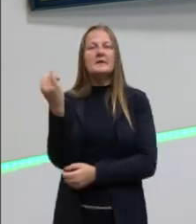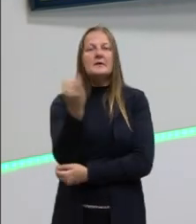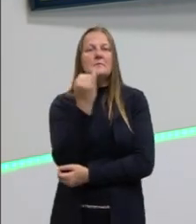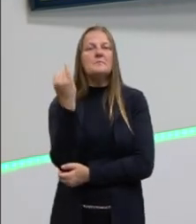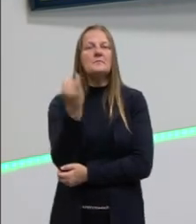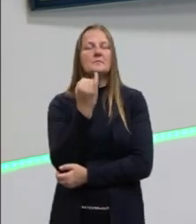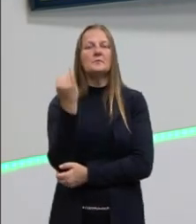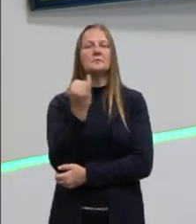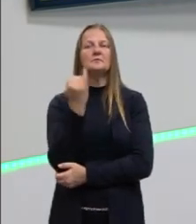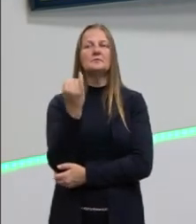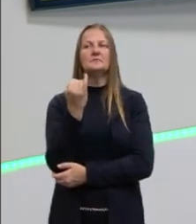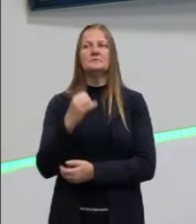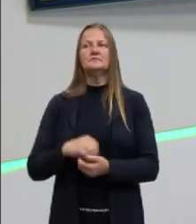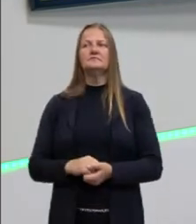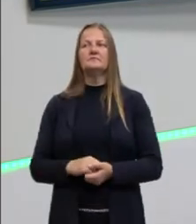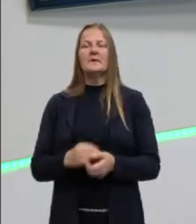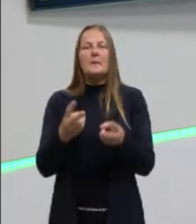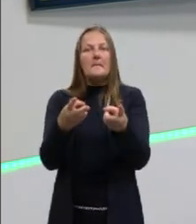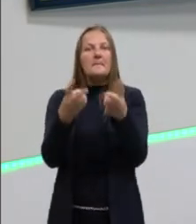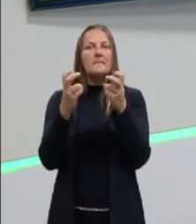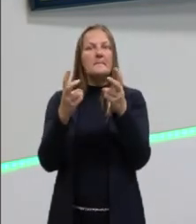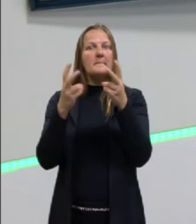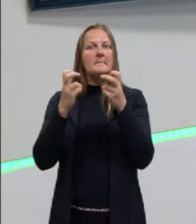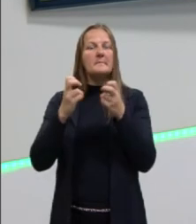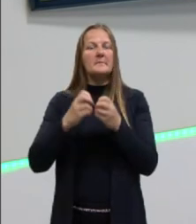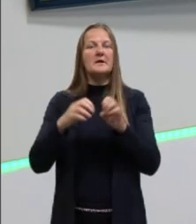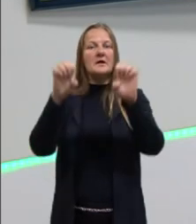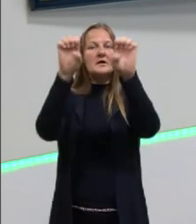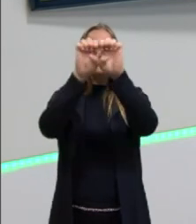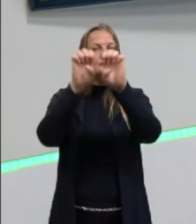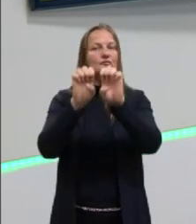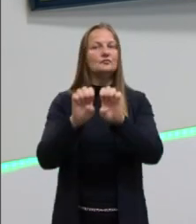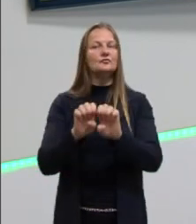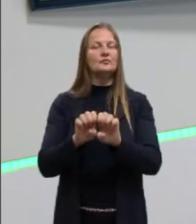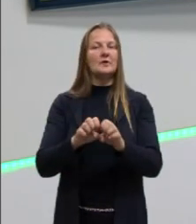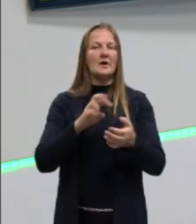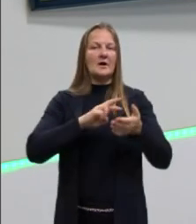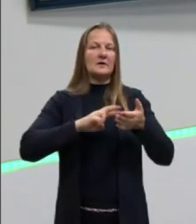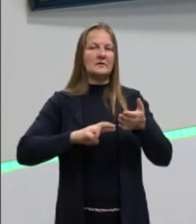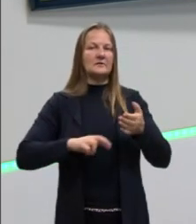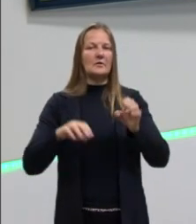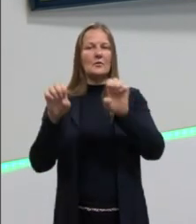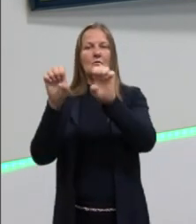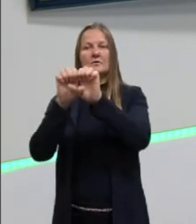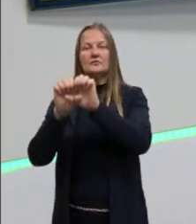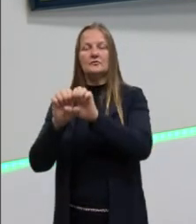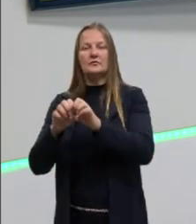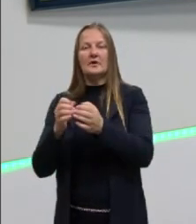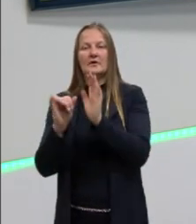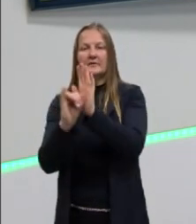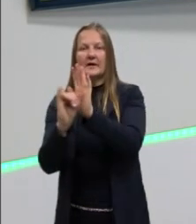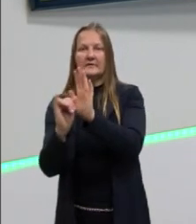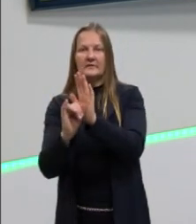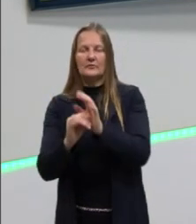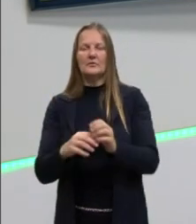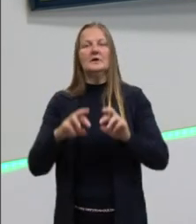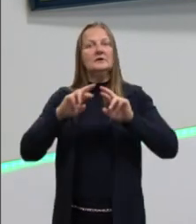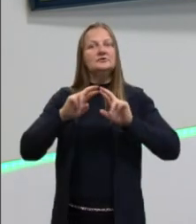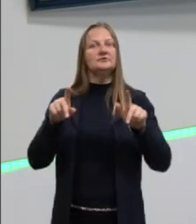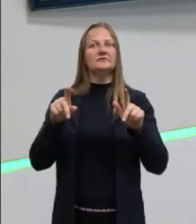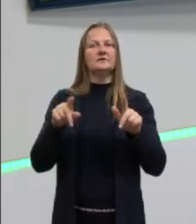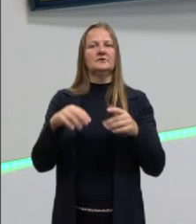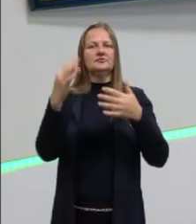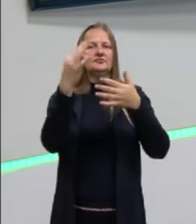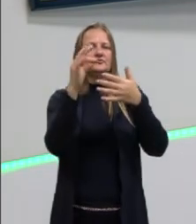importante perceber a estrutura de uma redação e a estrutura de um texto narrativo que vai ter sempre